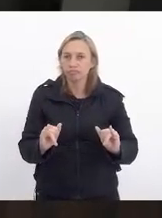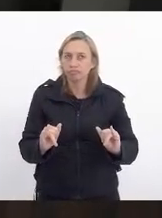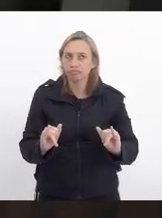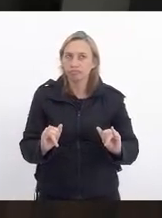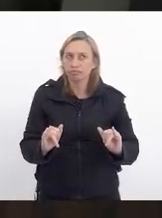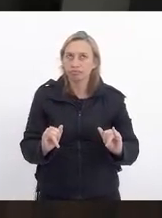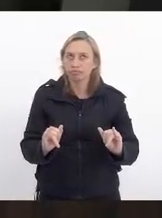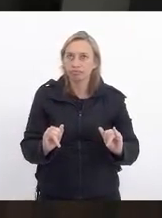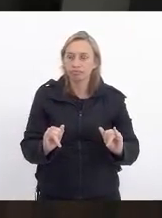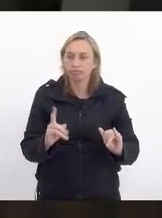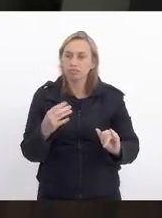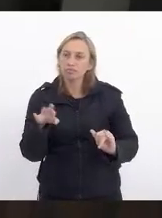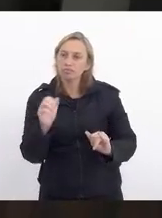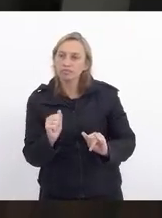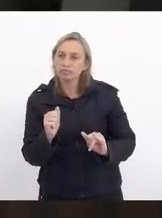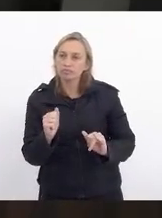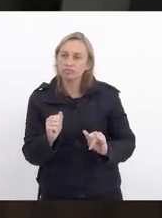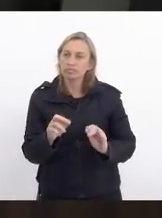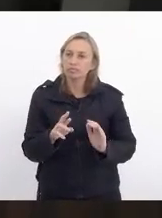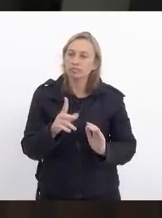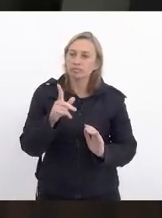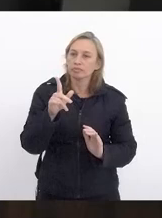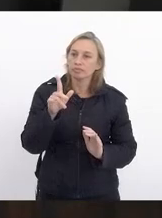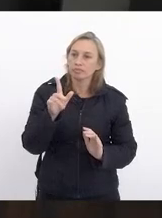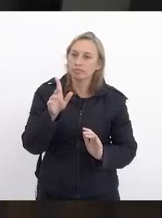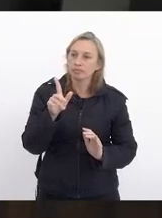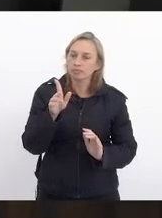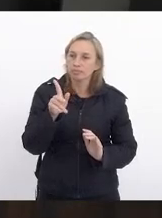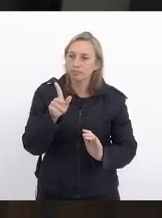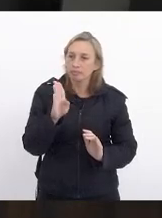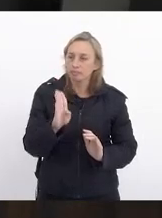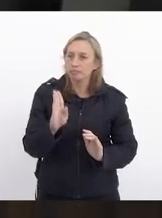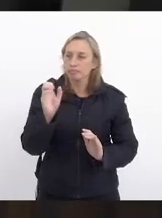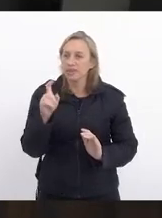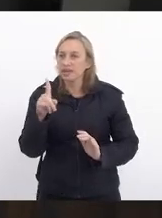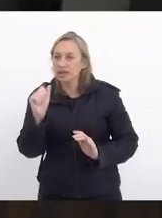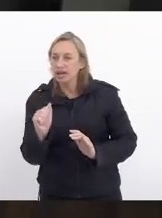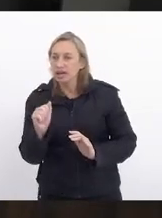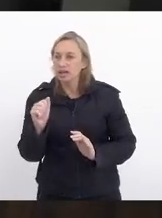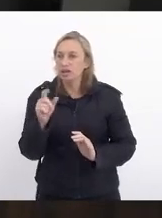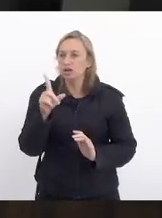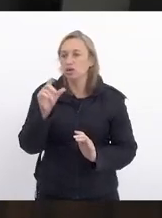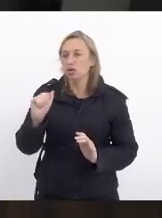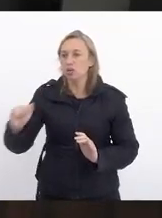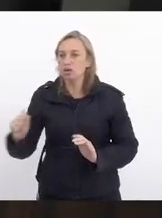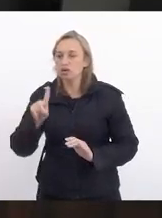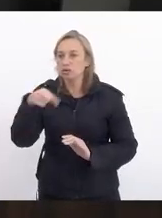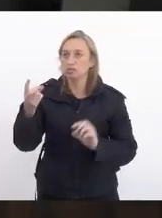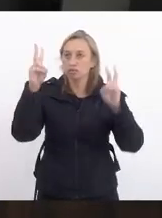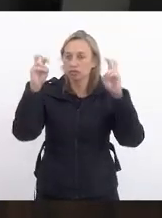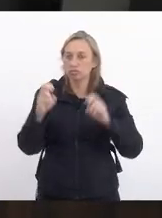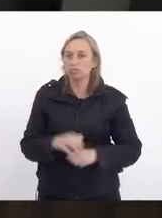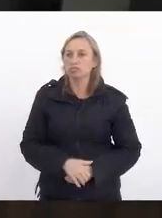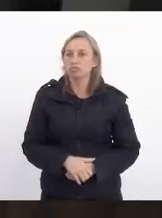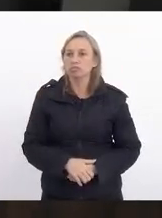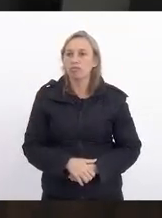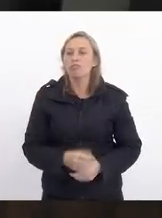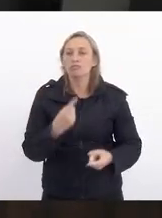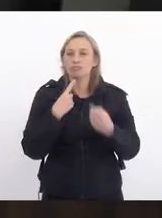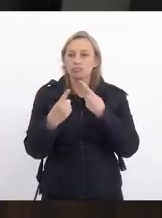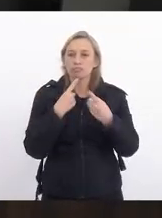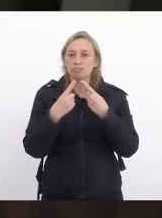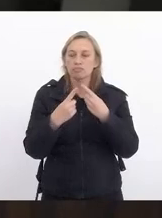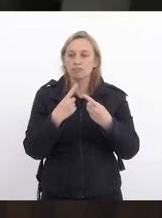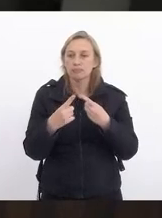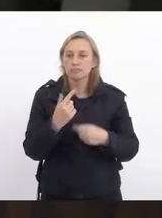da ordem interna denominada Bengala longa para fim de identificação da condição dos usuários dá outras providências em